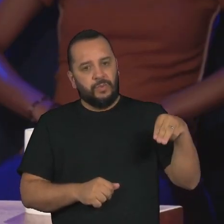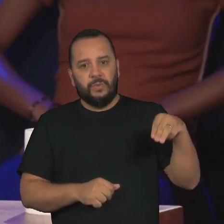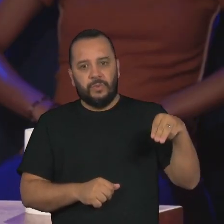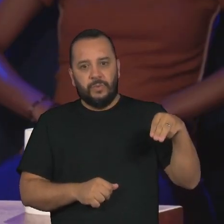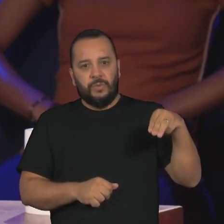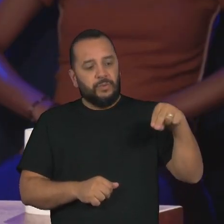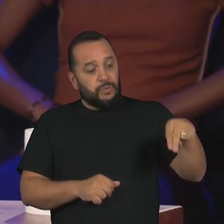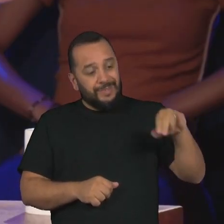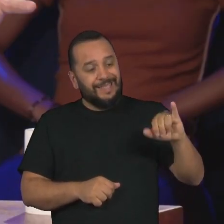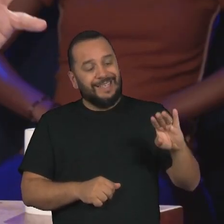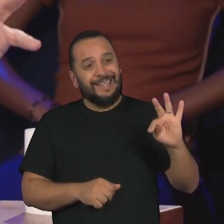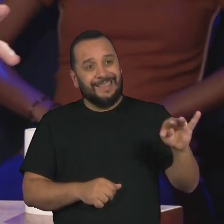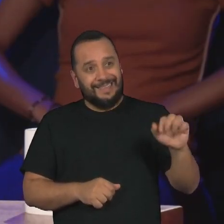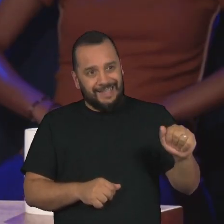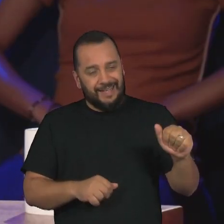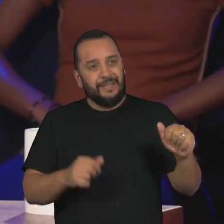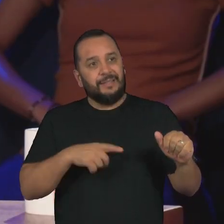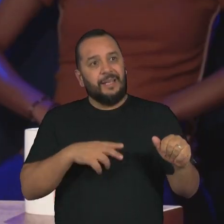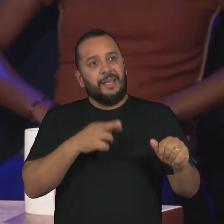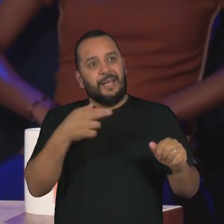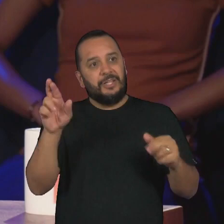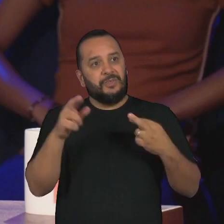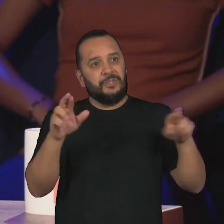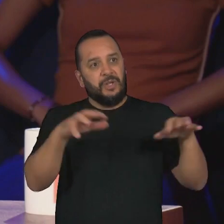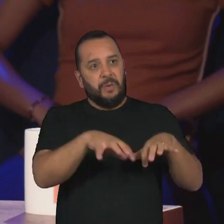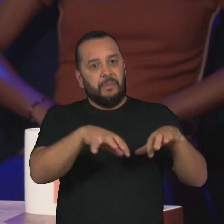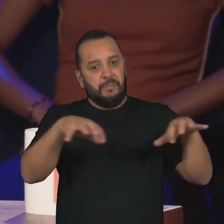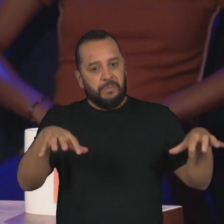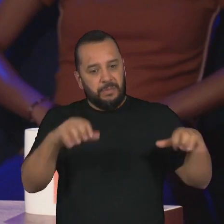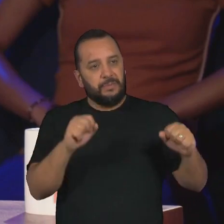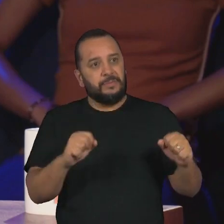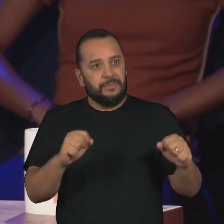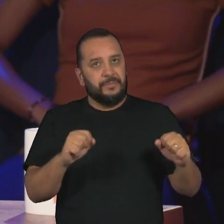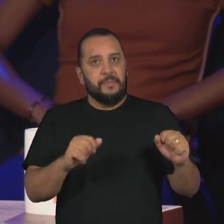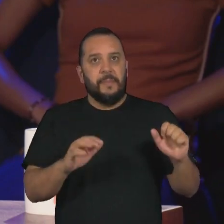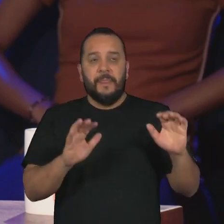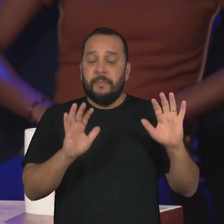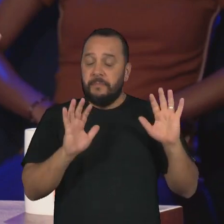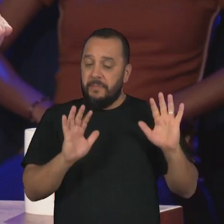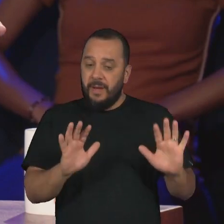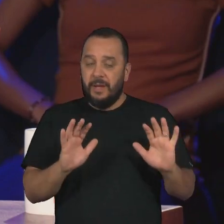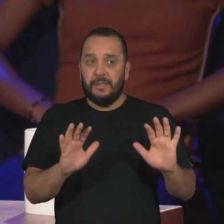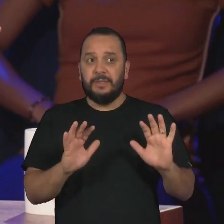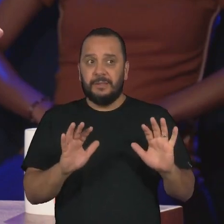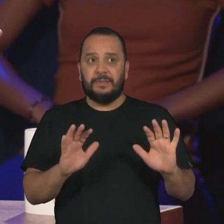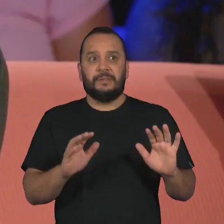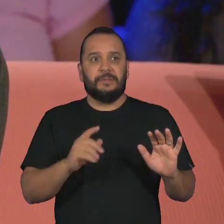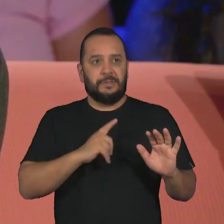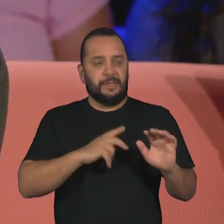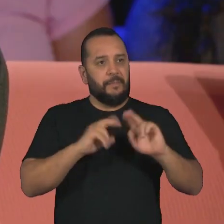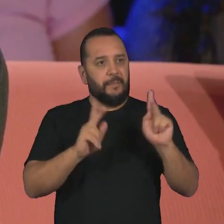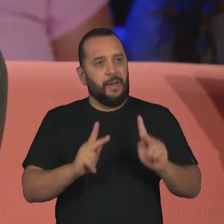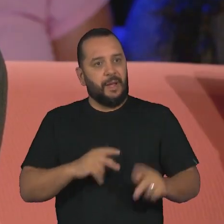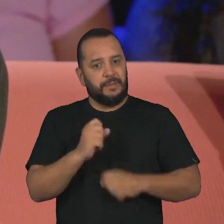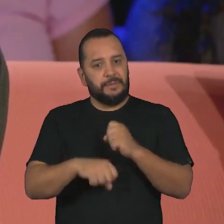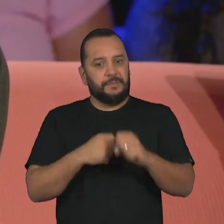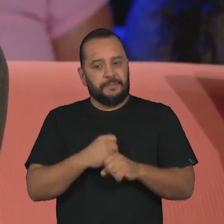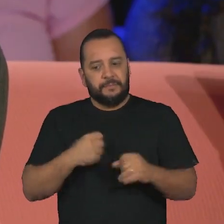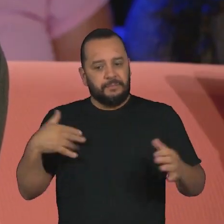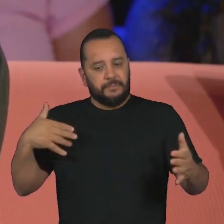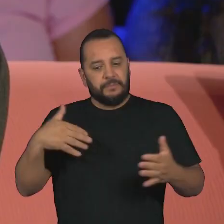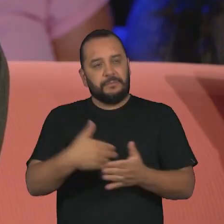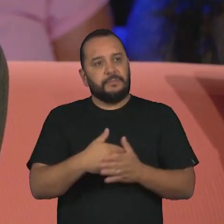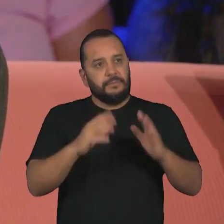divisão religiosa para eles não se destruírem ali, né? Mas vinha em paz durante um tempo, né? Sim. O Líbano